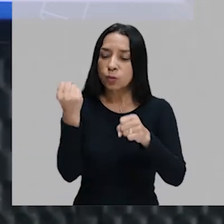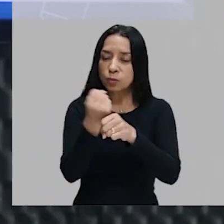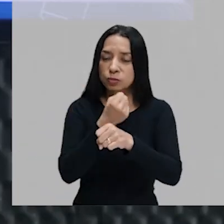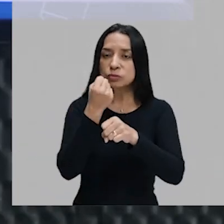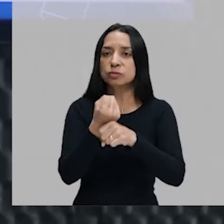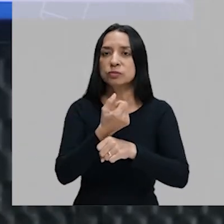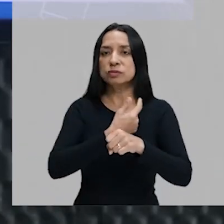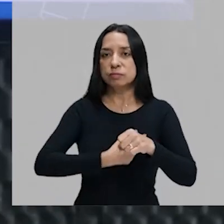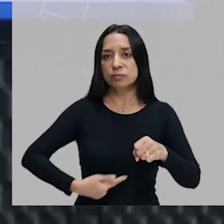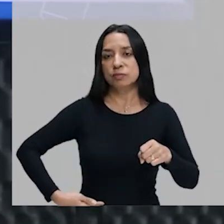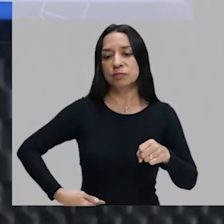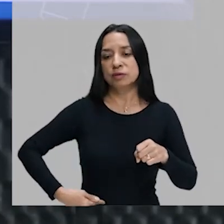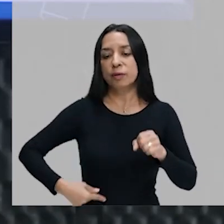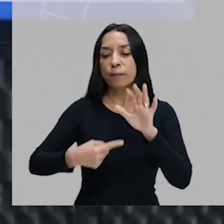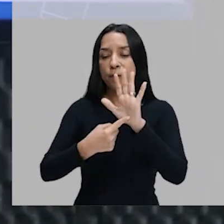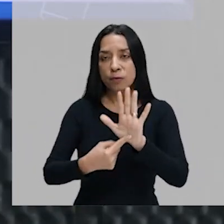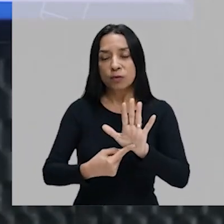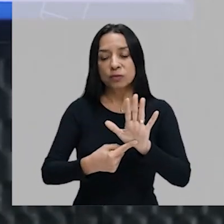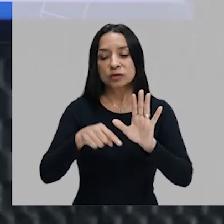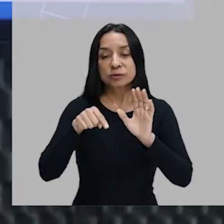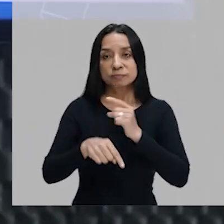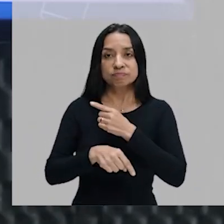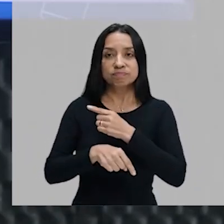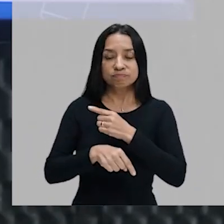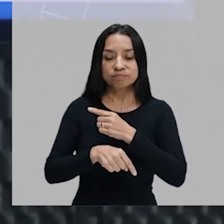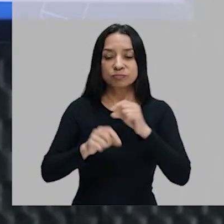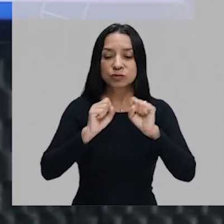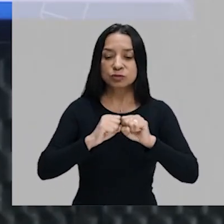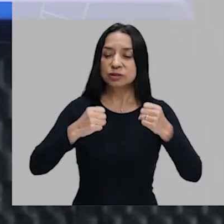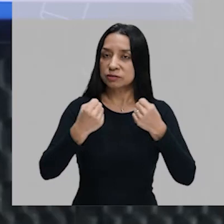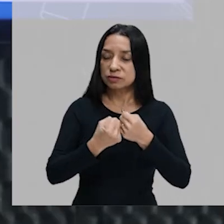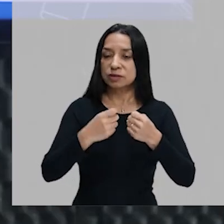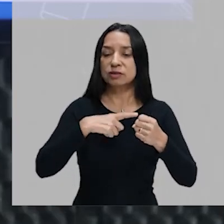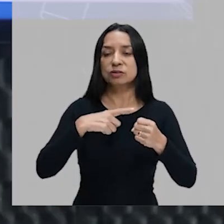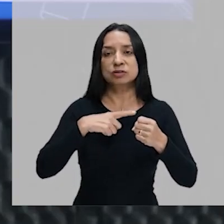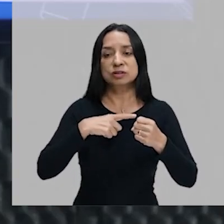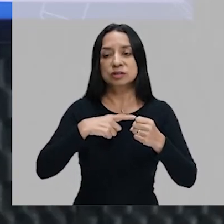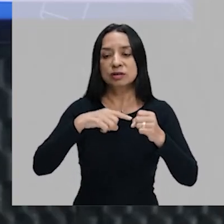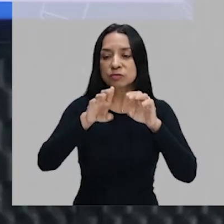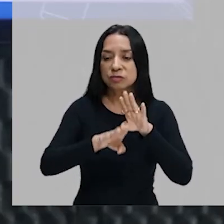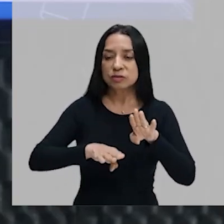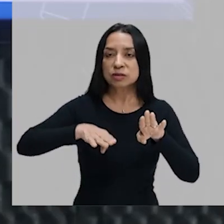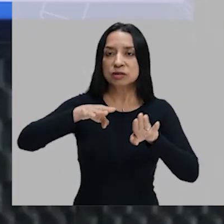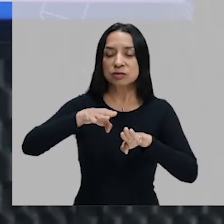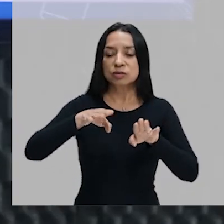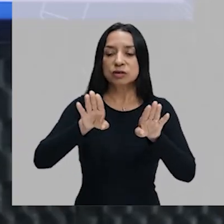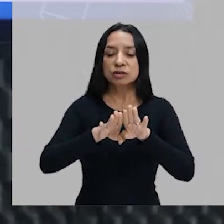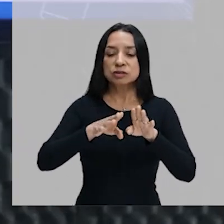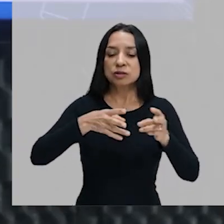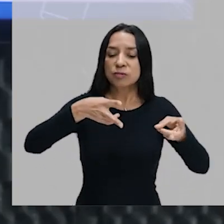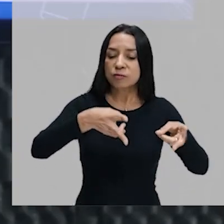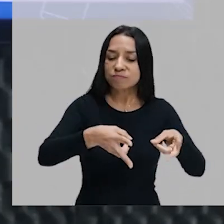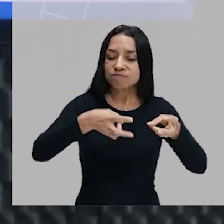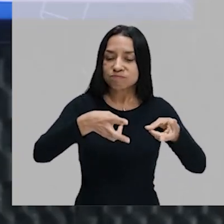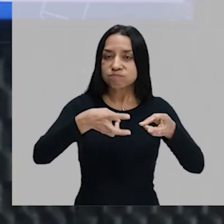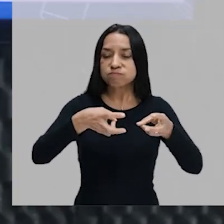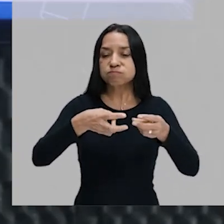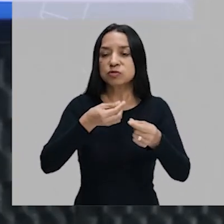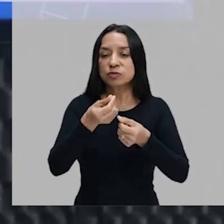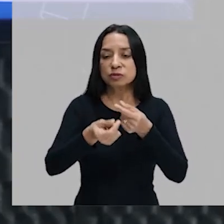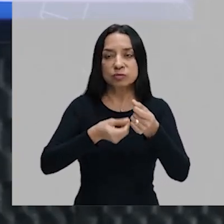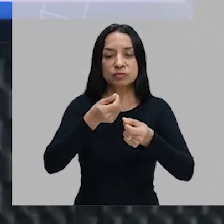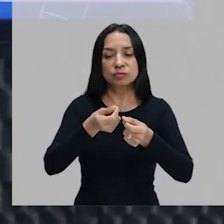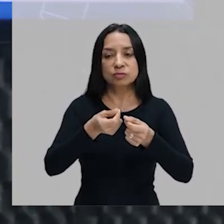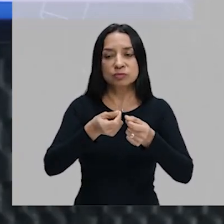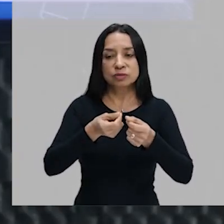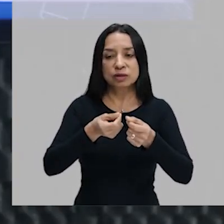uma sociedade onde teremos muita desigualdade e exploração econômica, uma sociedade dividida